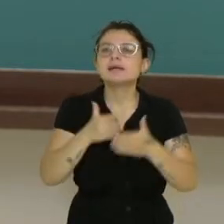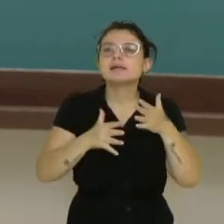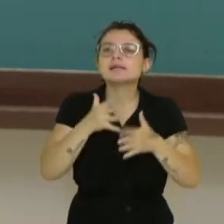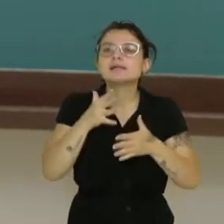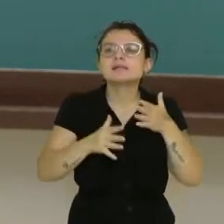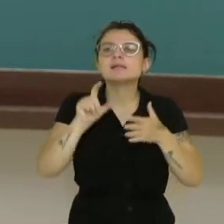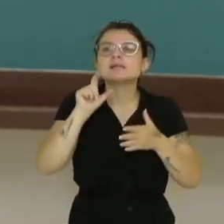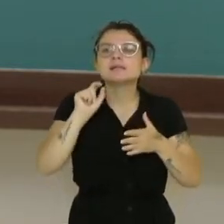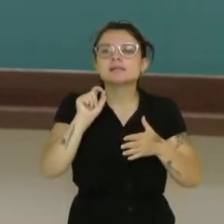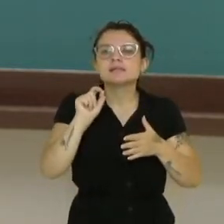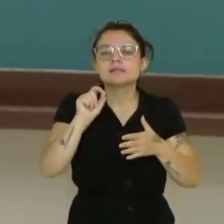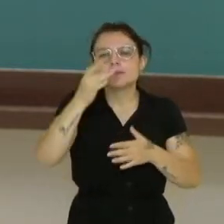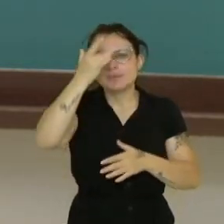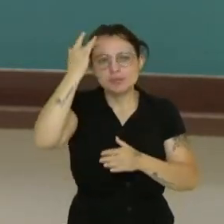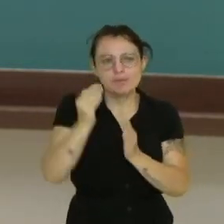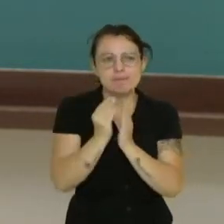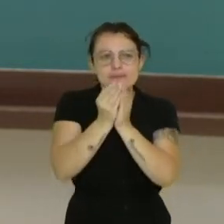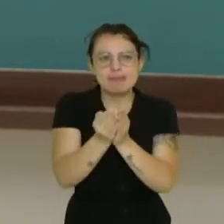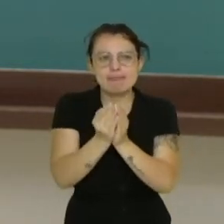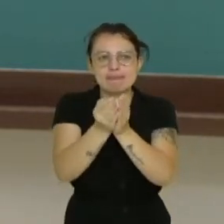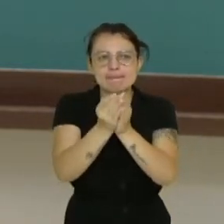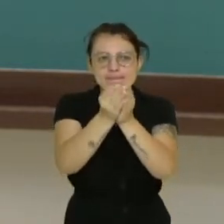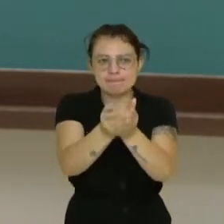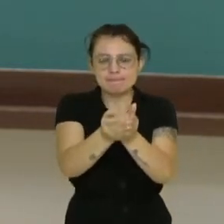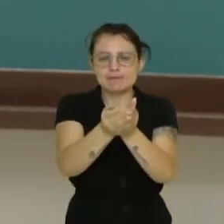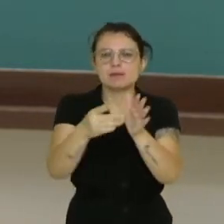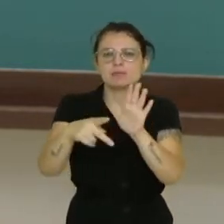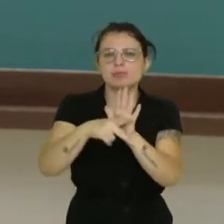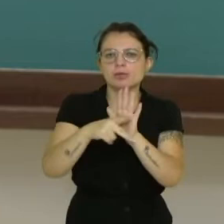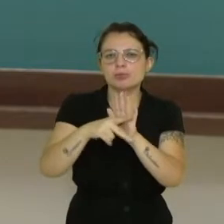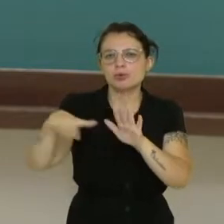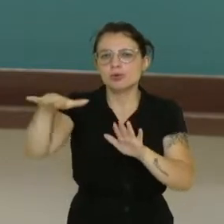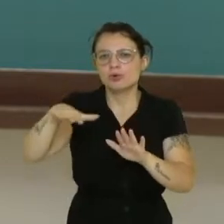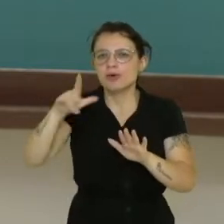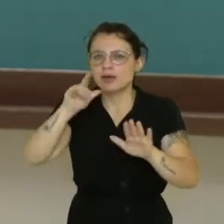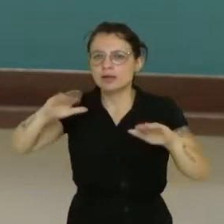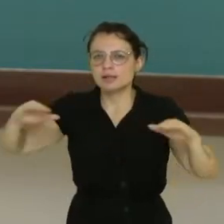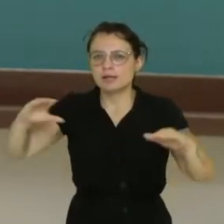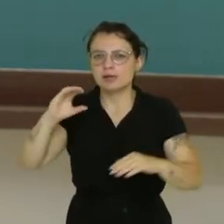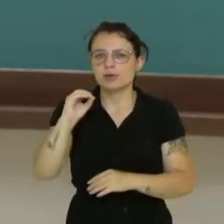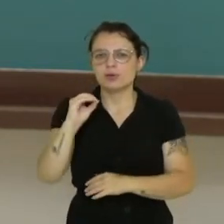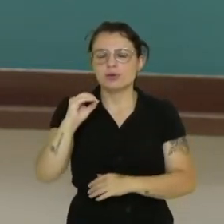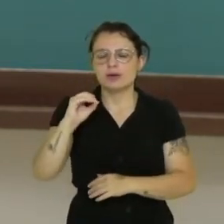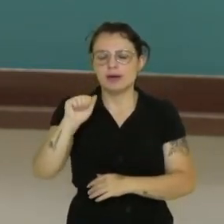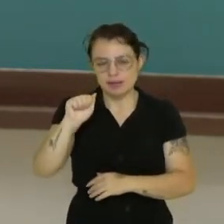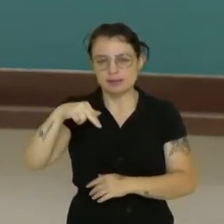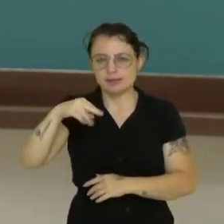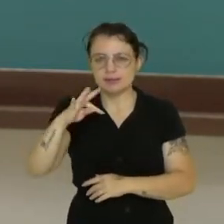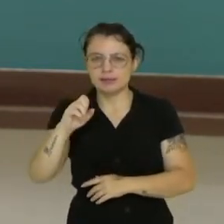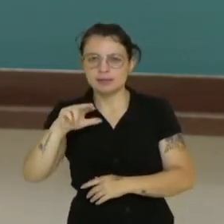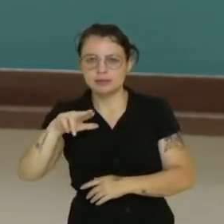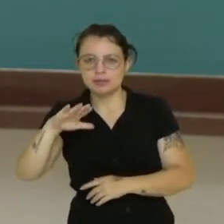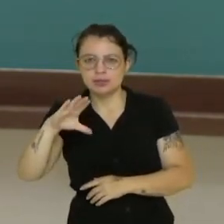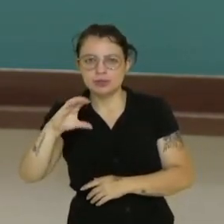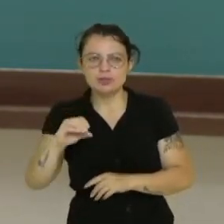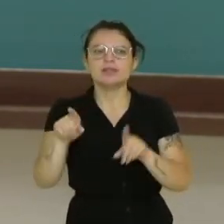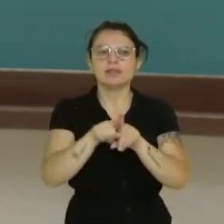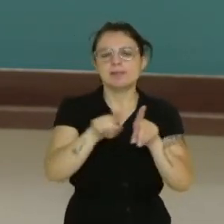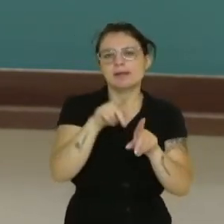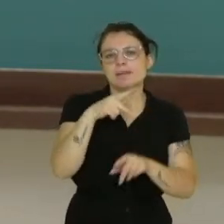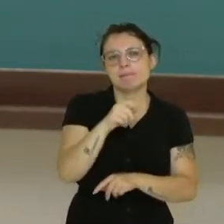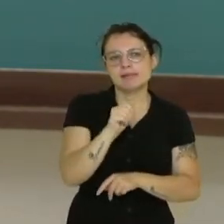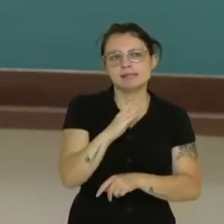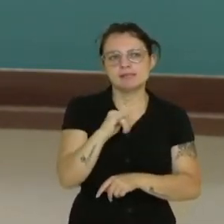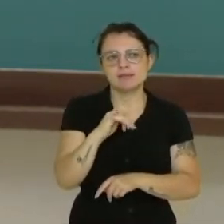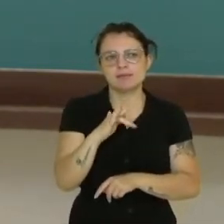a passagem de embarcações entre o Oceano Atlântico e o Oceano Pacífico. Por conta disso, foi construído o